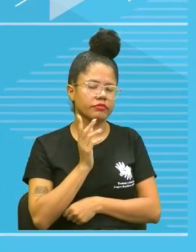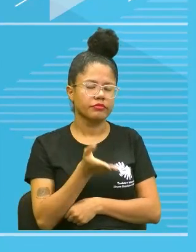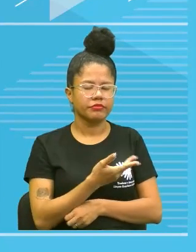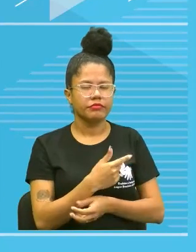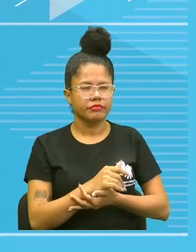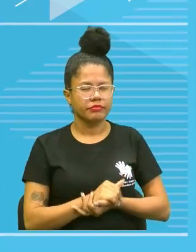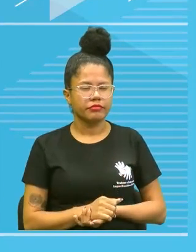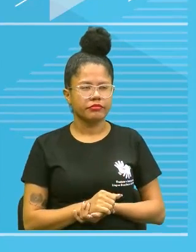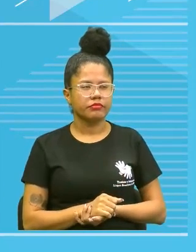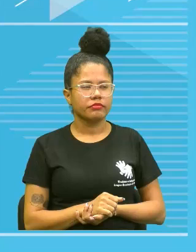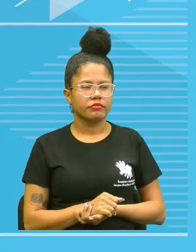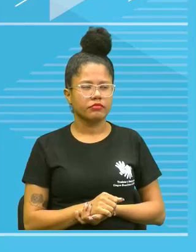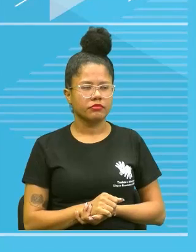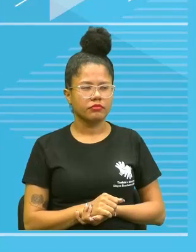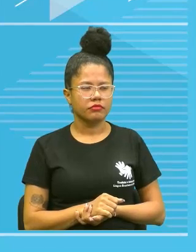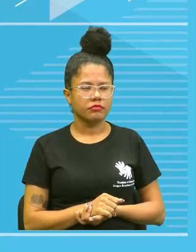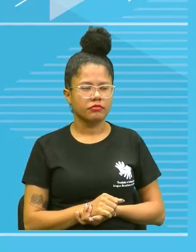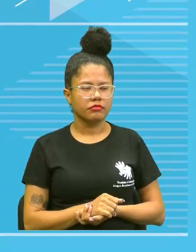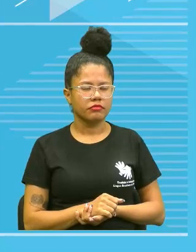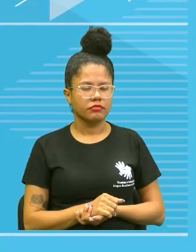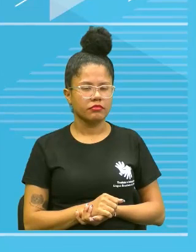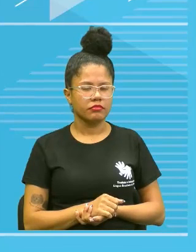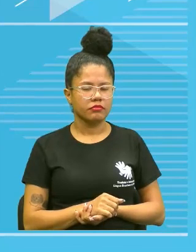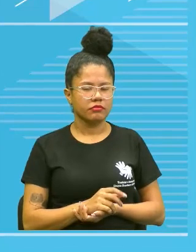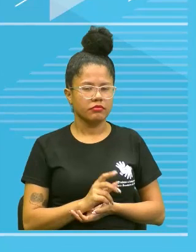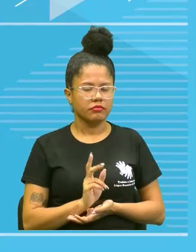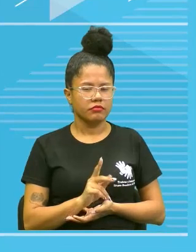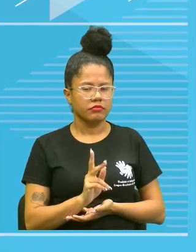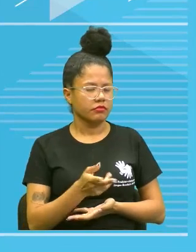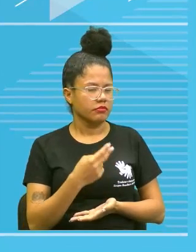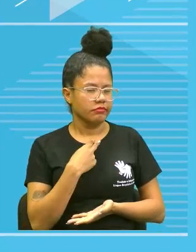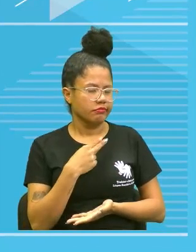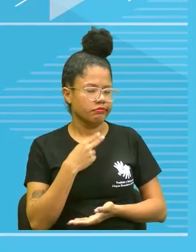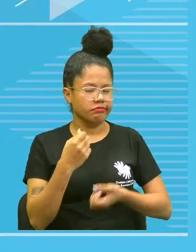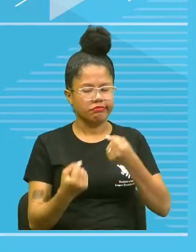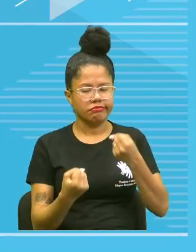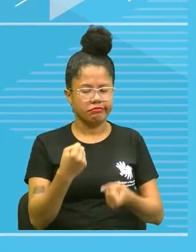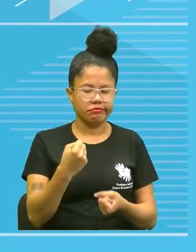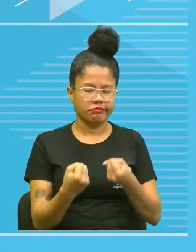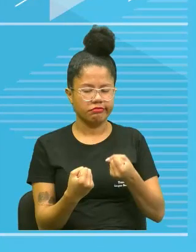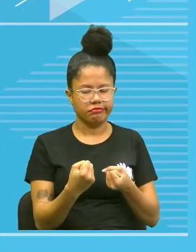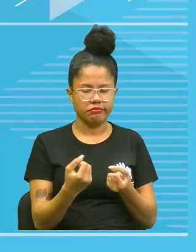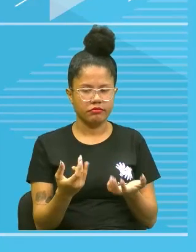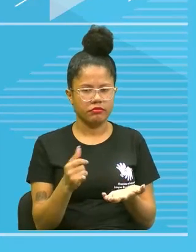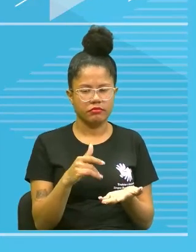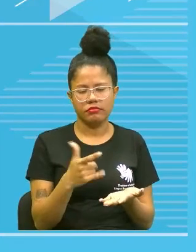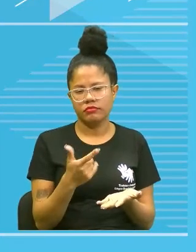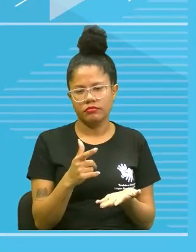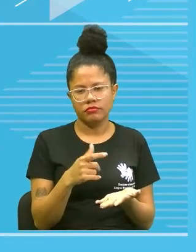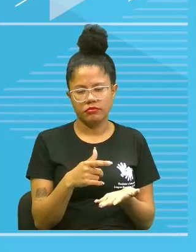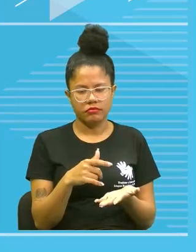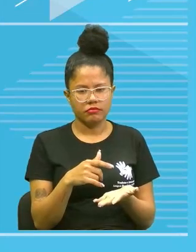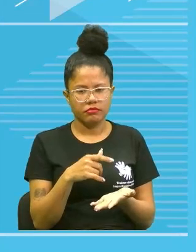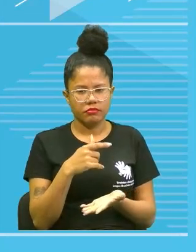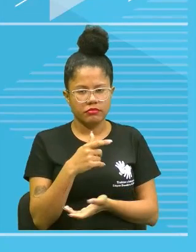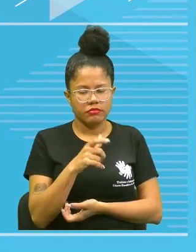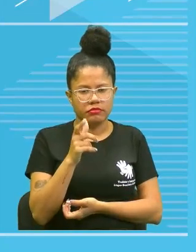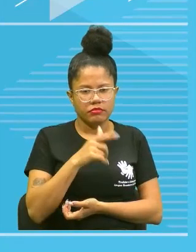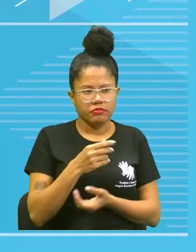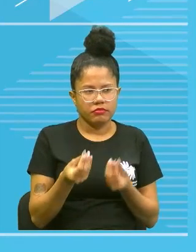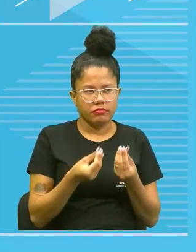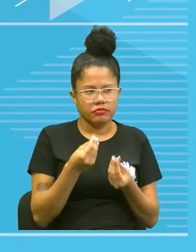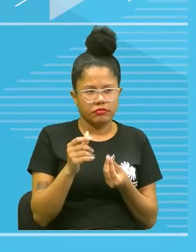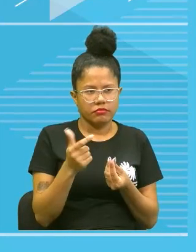essa substância é a água. Você não pode andar no carro sem água, ok? Que fica armazenada em um recipiente chamado de radiador, que tem, então,